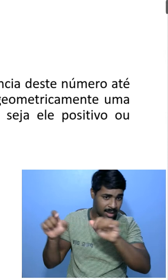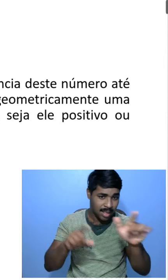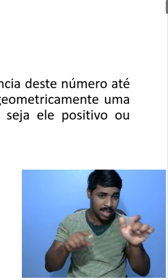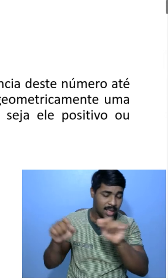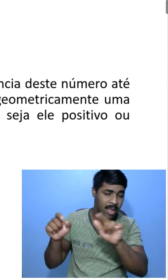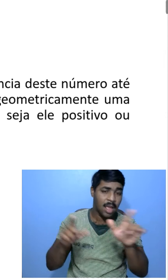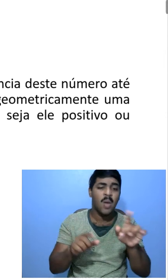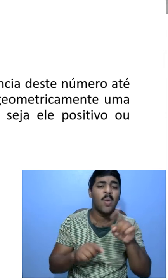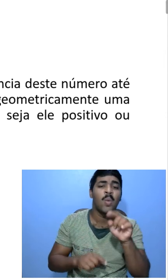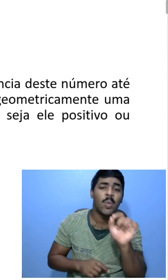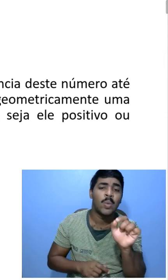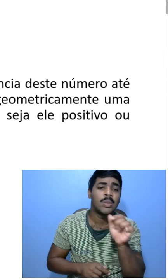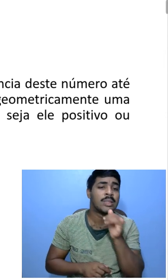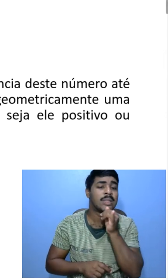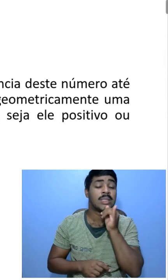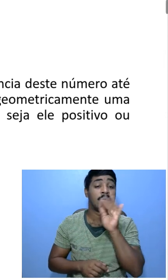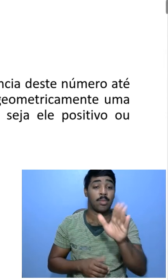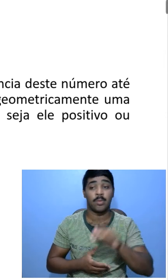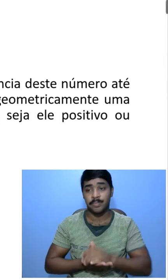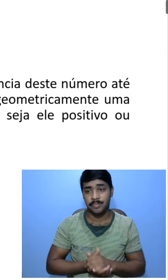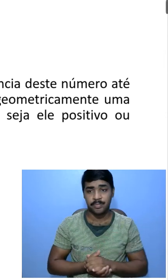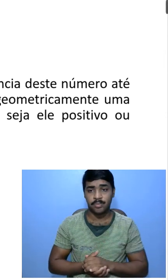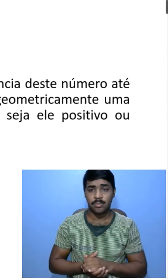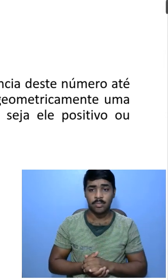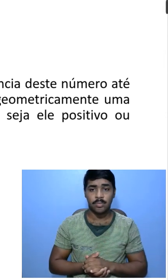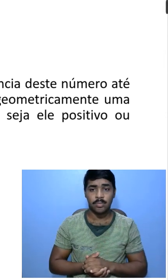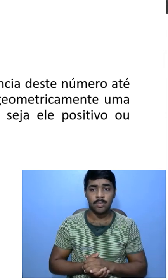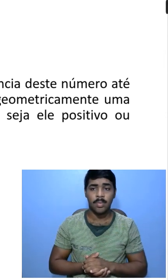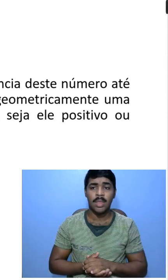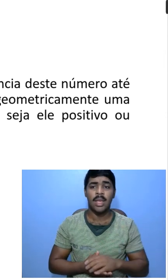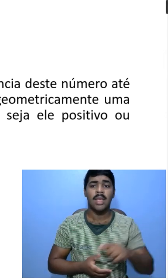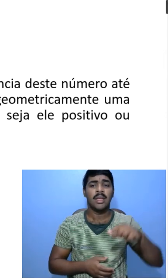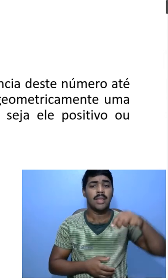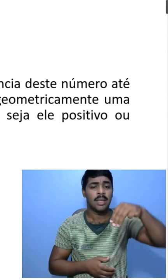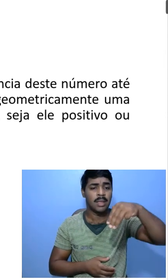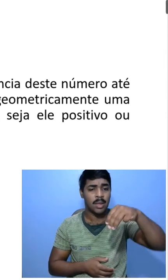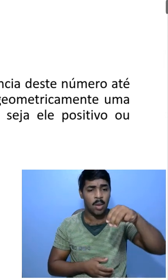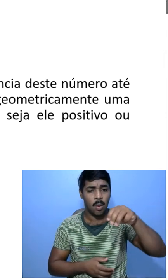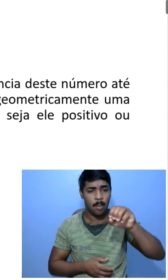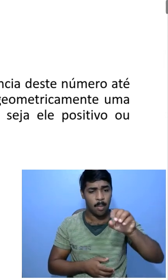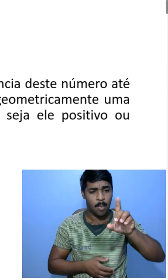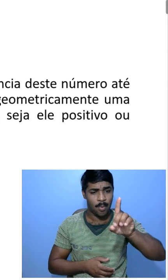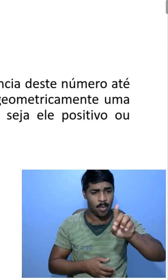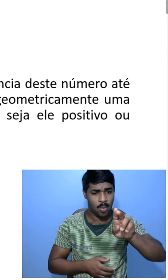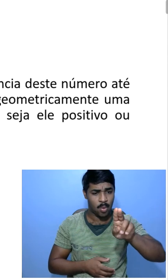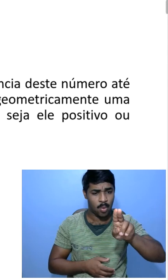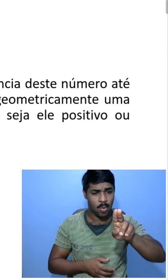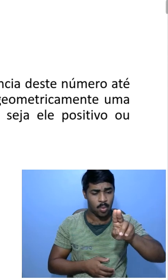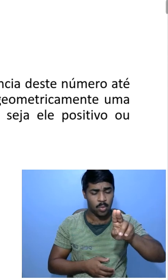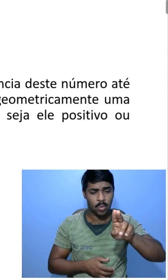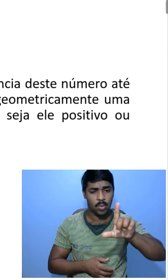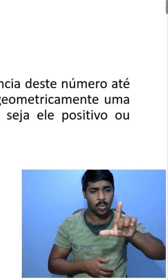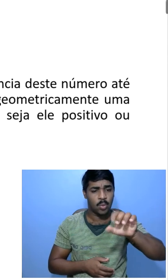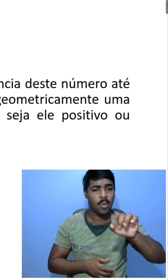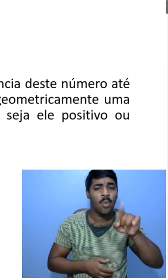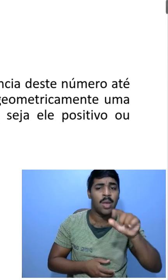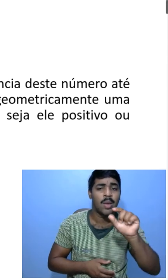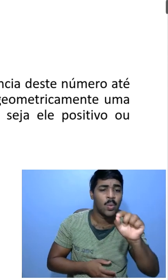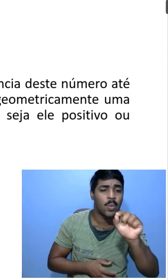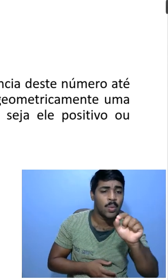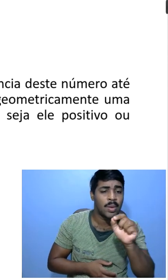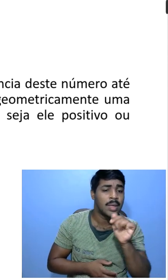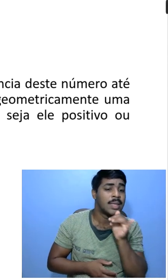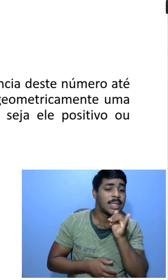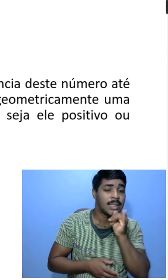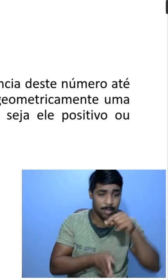O módulo de um número real ele representa a distância desse número até a origem, que foi o que eu falei. Por representar geometricamente